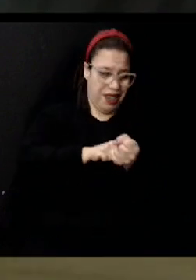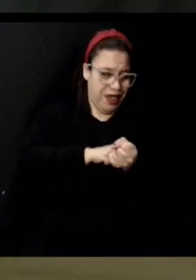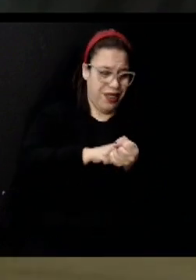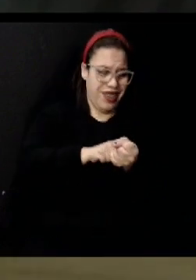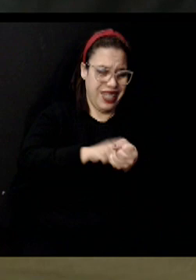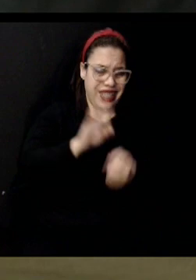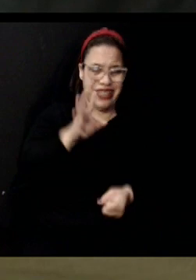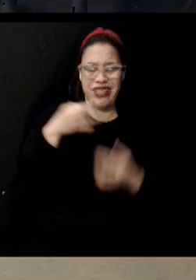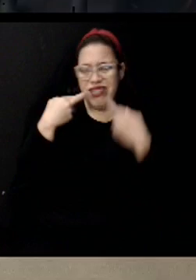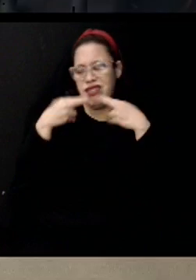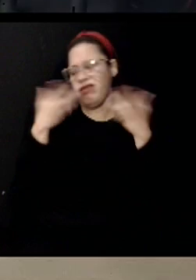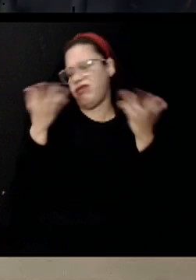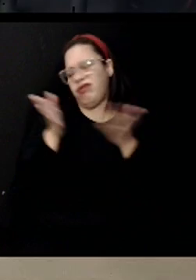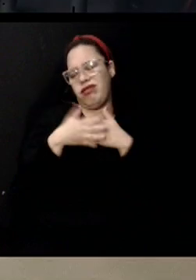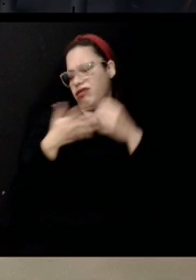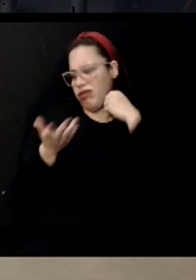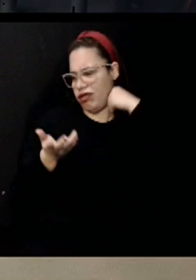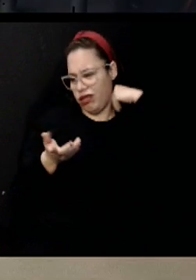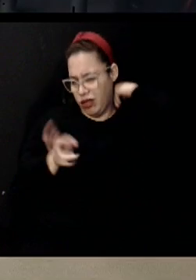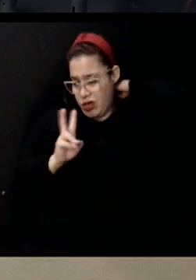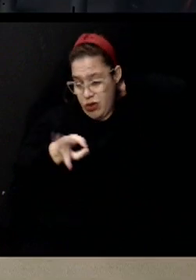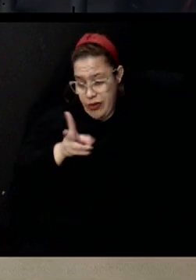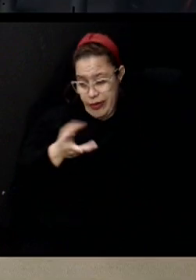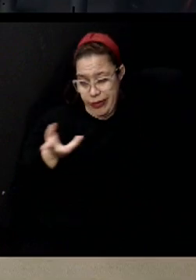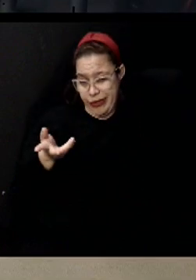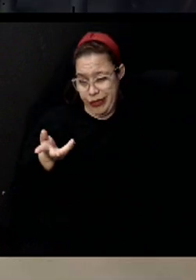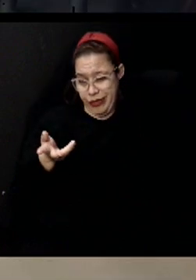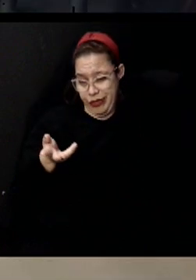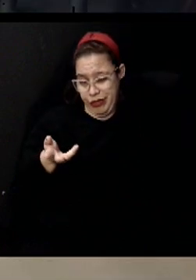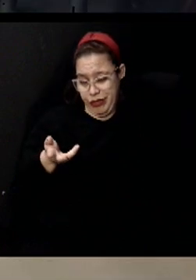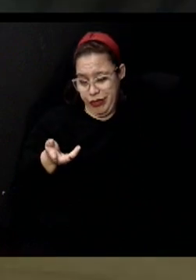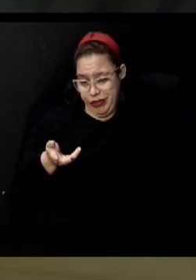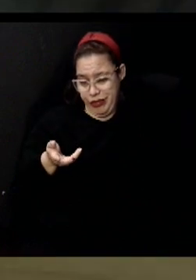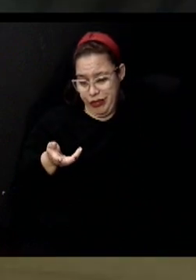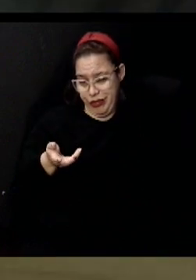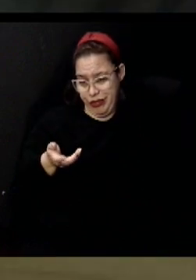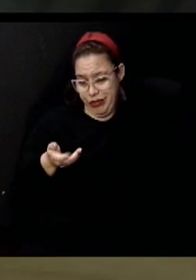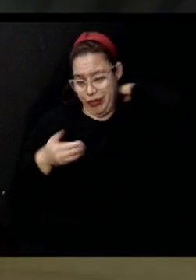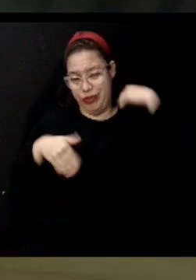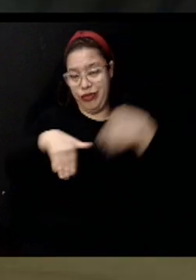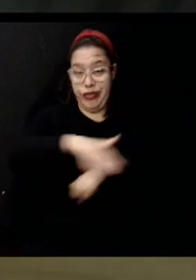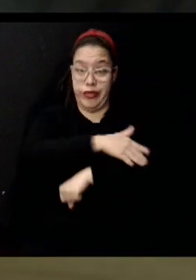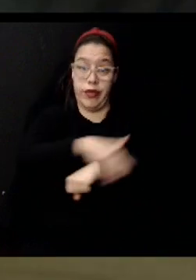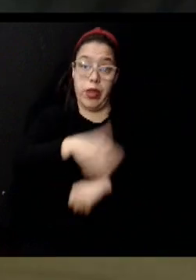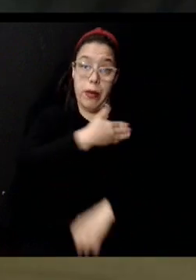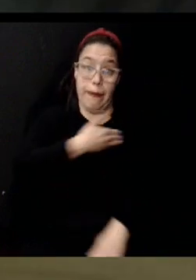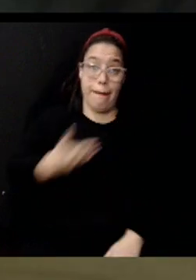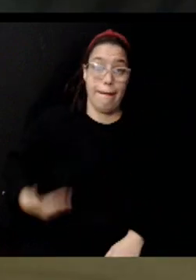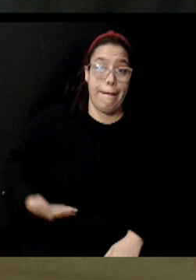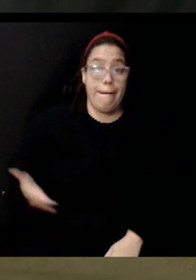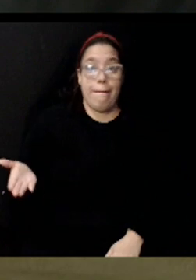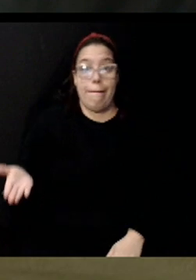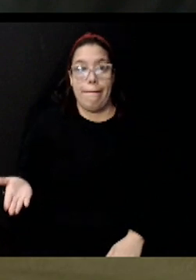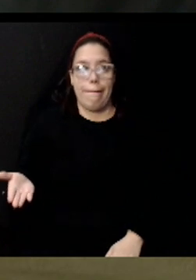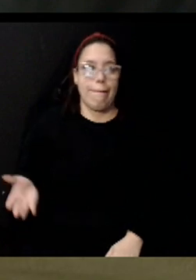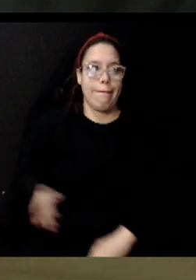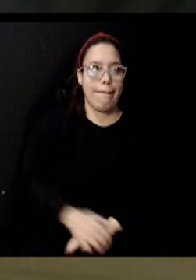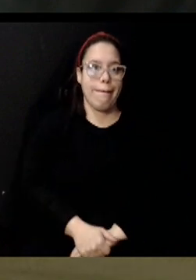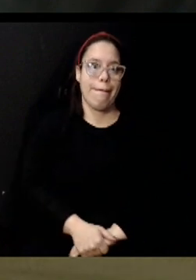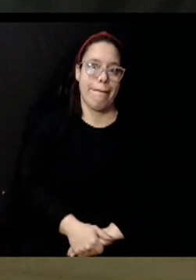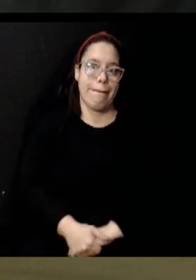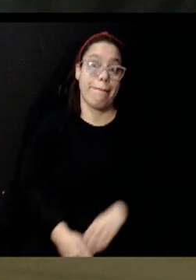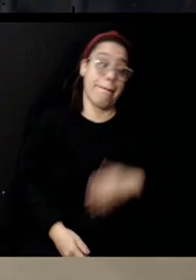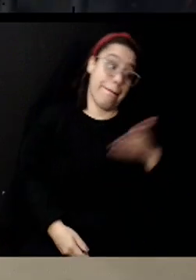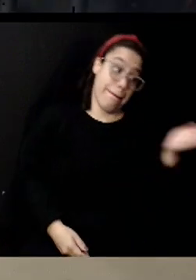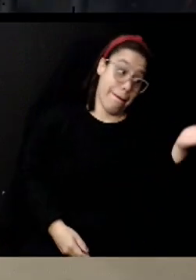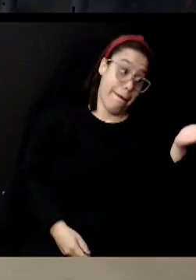vai adiantar. Não, eles vão O pessoal continuar está passando. trabalhando, eles vão Exato. passar, a rua é pública, enfim, então ele tem que fazer alguma coisa. Não é? Ele foi lá e tomou